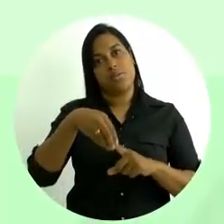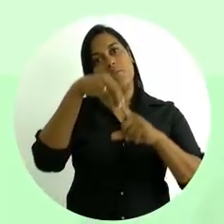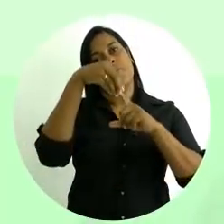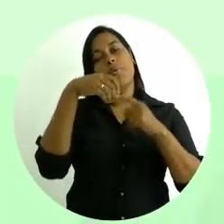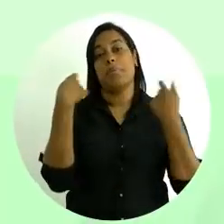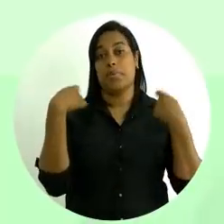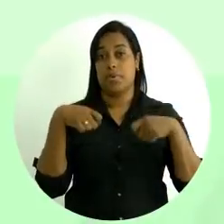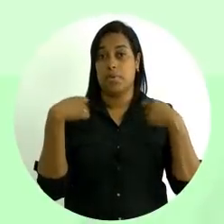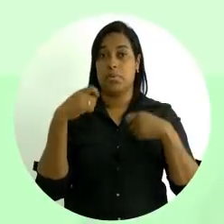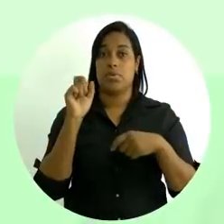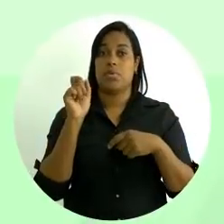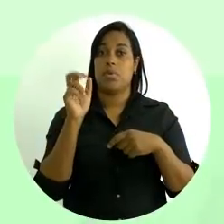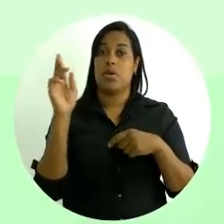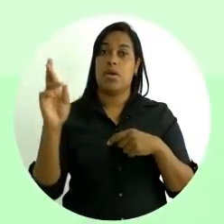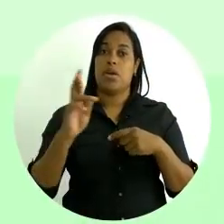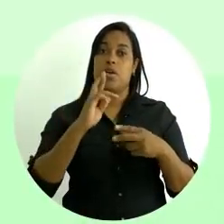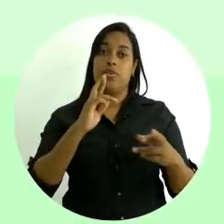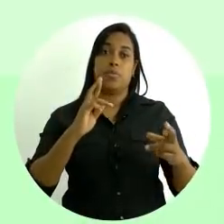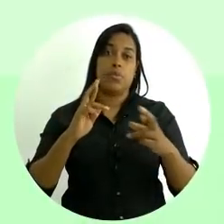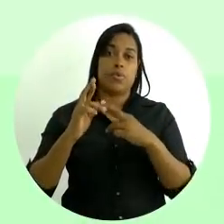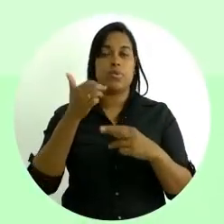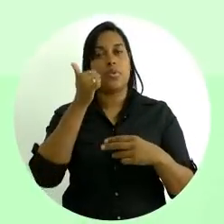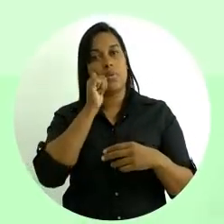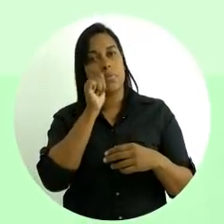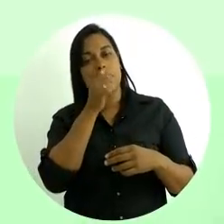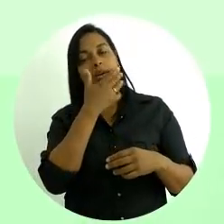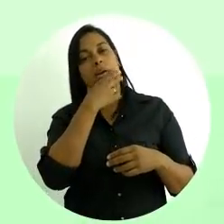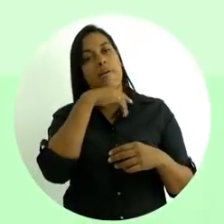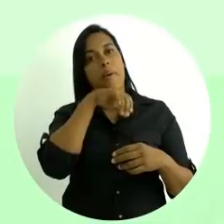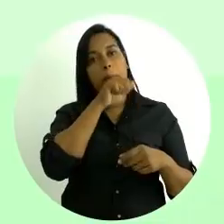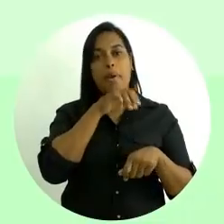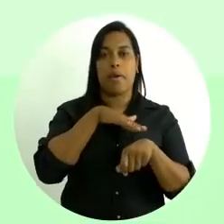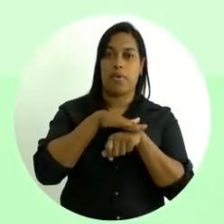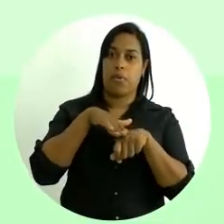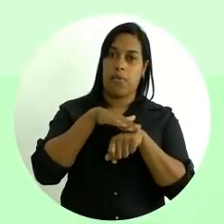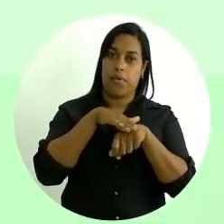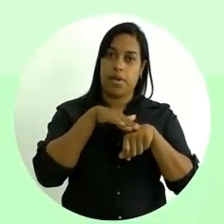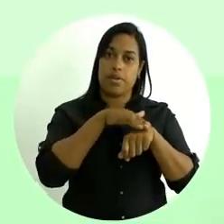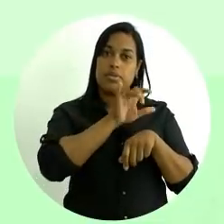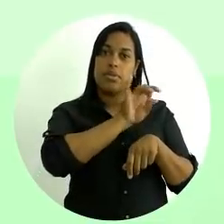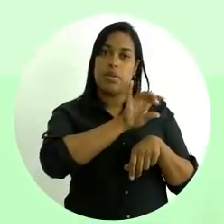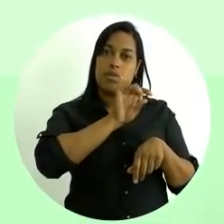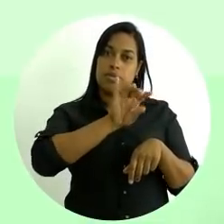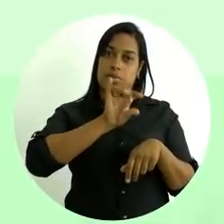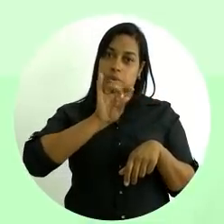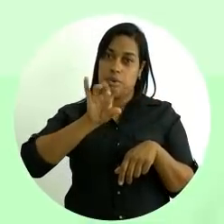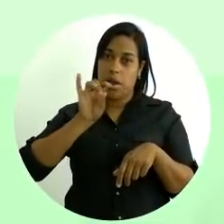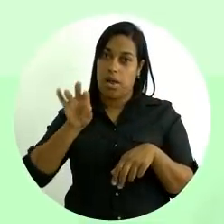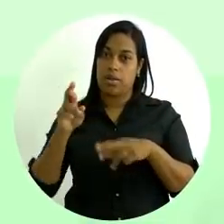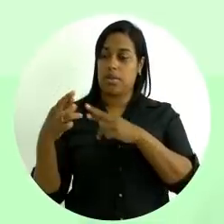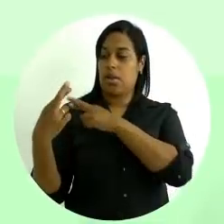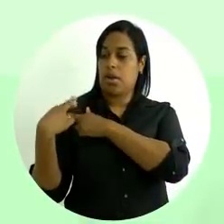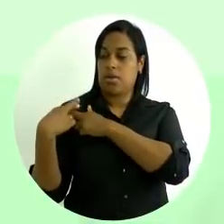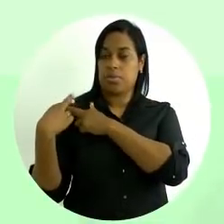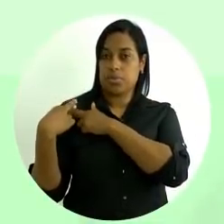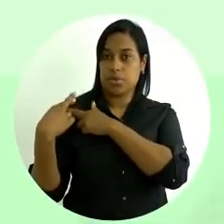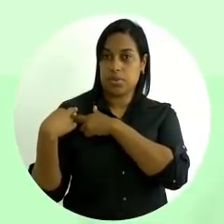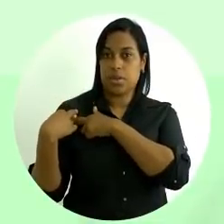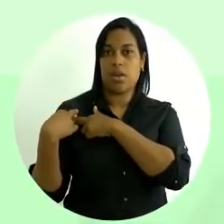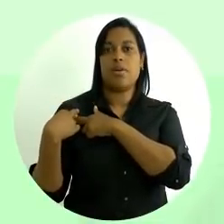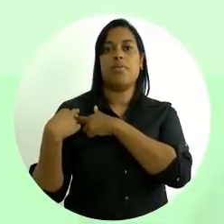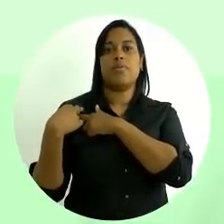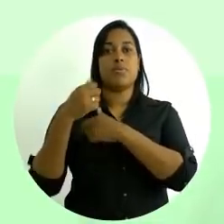principalmente. Então ele vai estar respondendo aos pais, conversando com cada pai